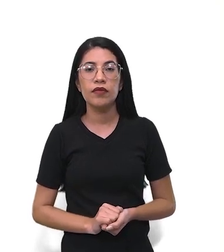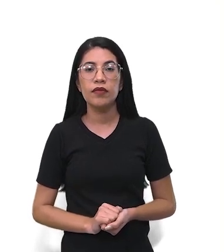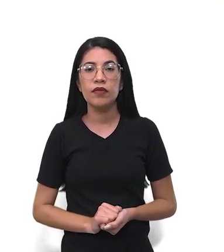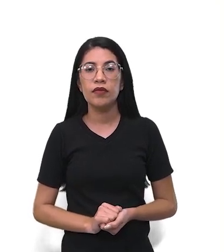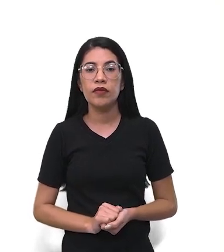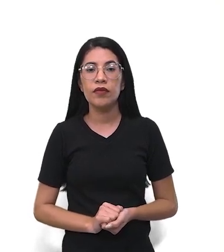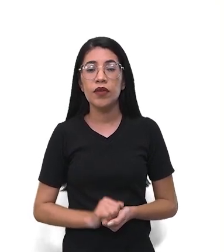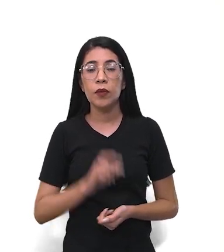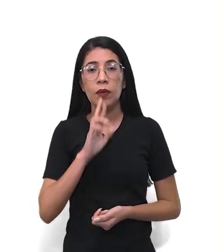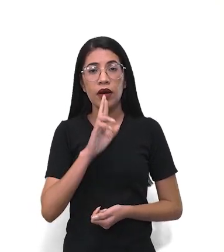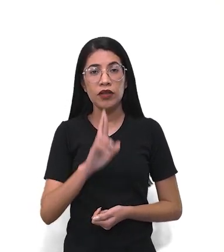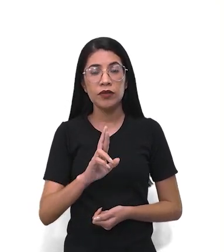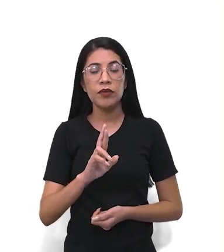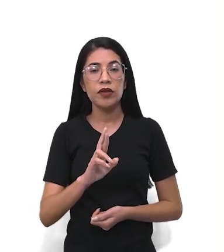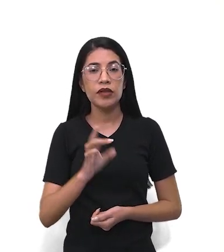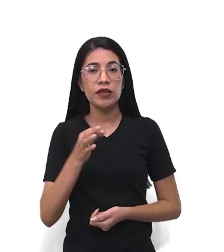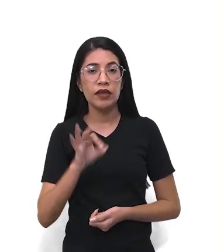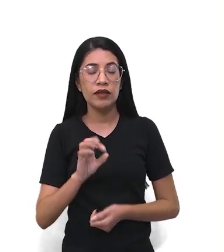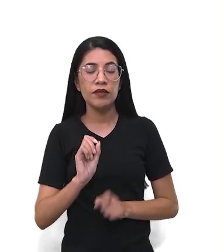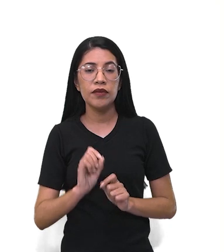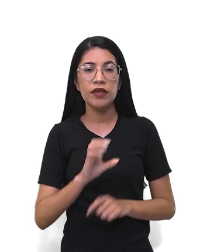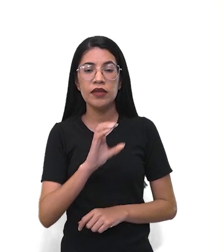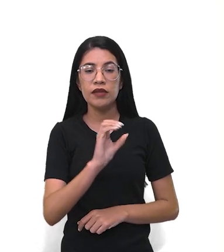já vai dar